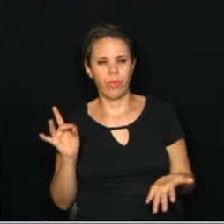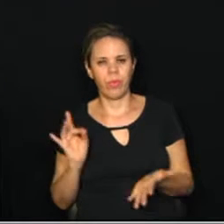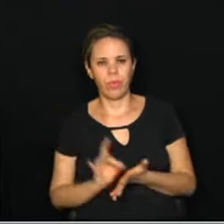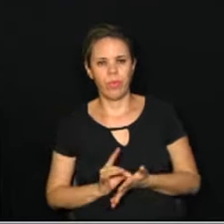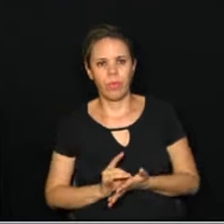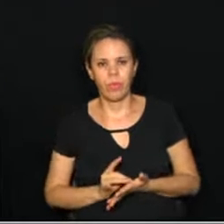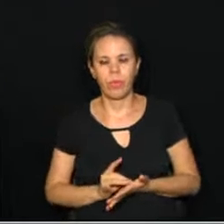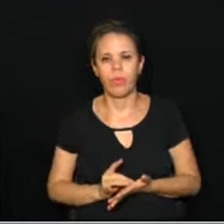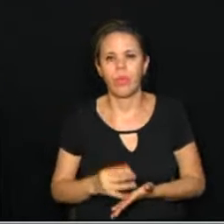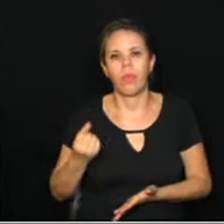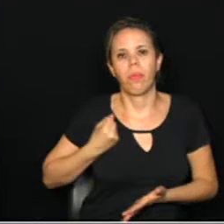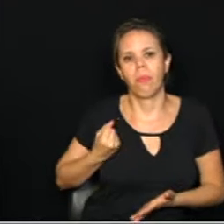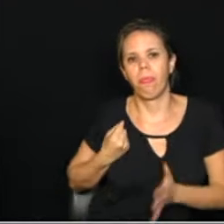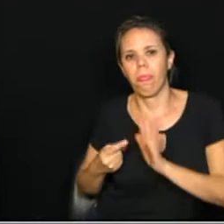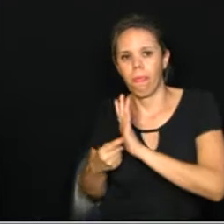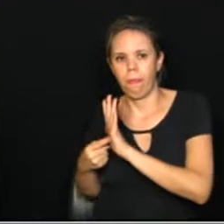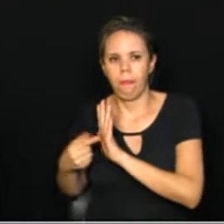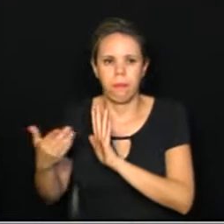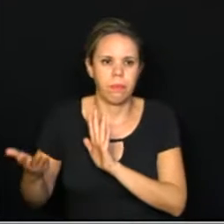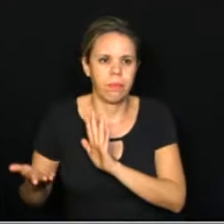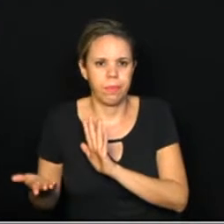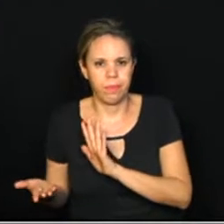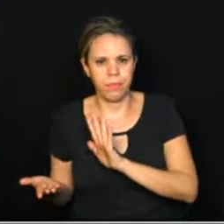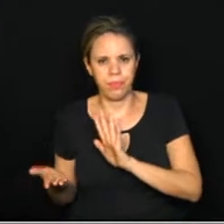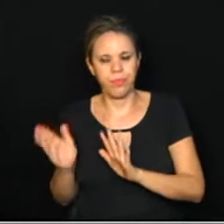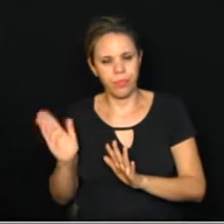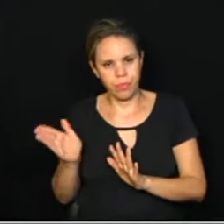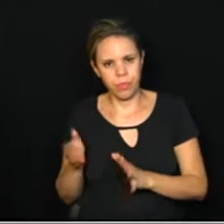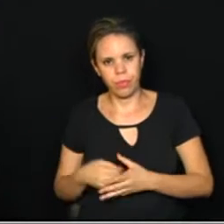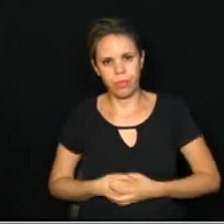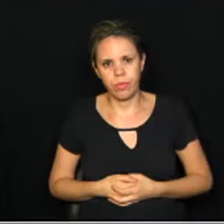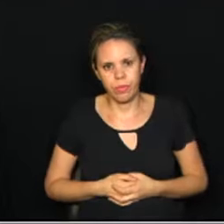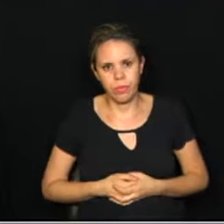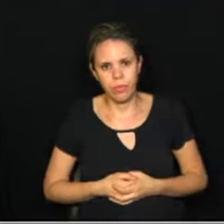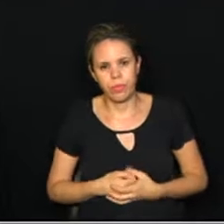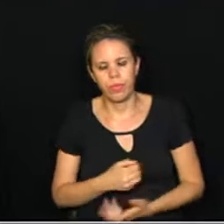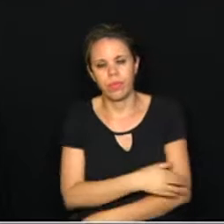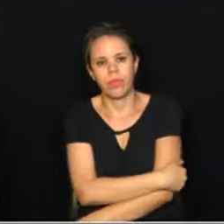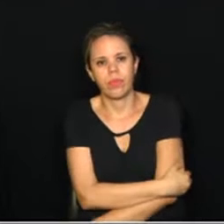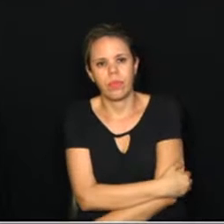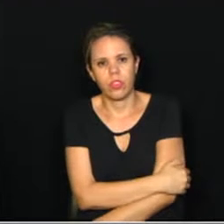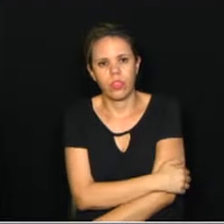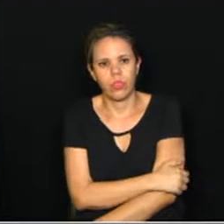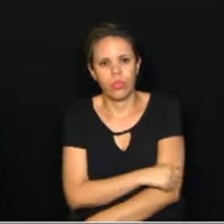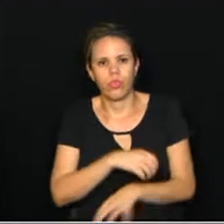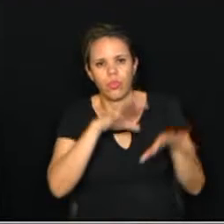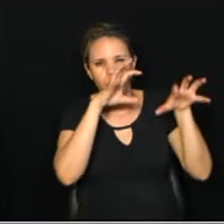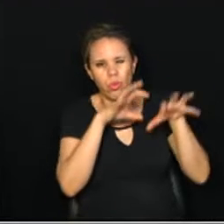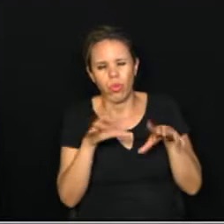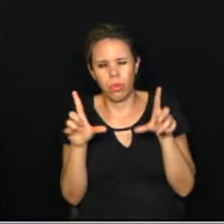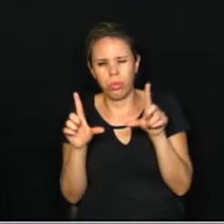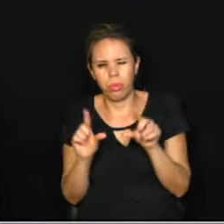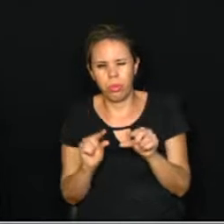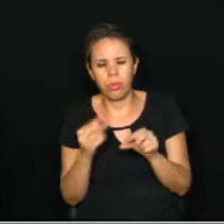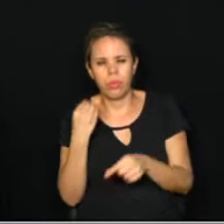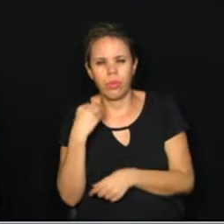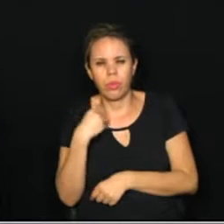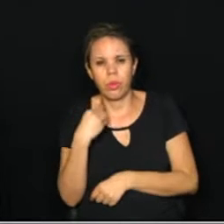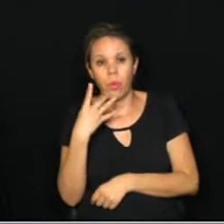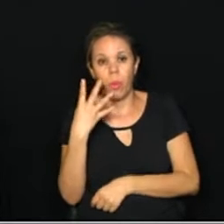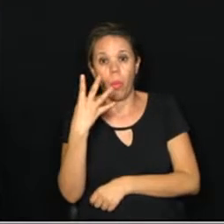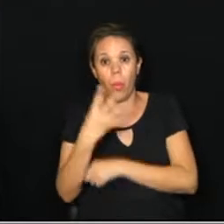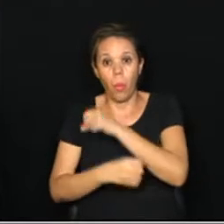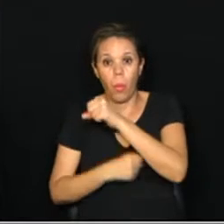realmente, os números mostram isso, né? Nós realmente já estamos tendo chuvas bem abaixo do esperado já fazem 4 anos,